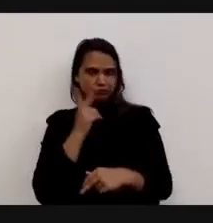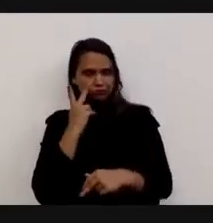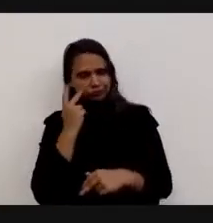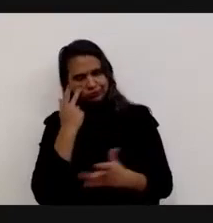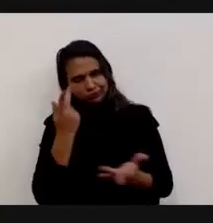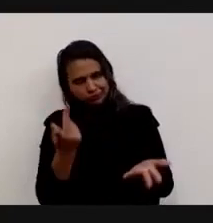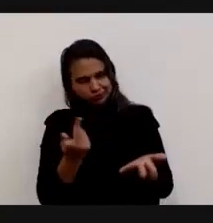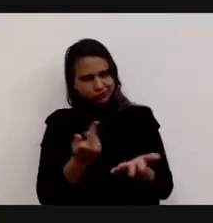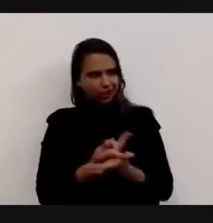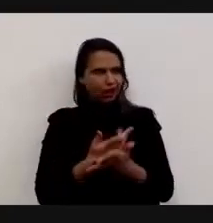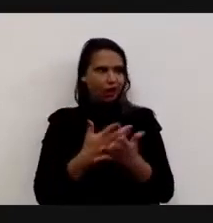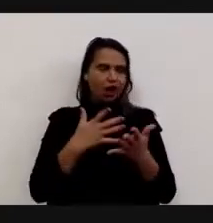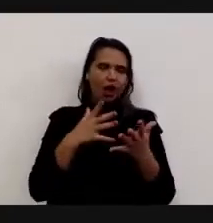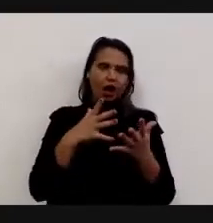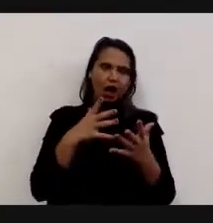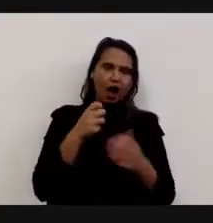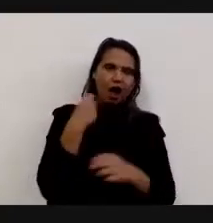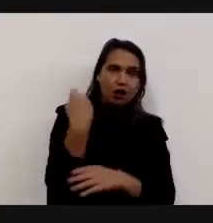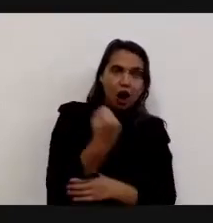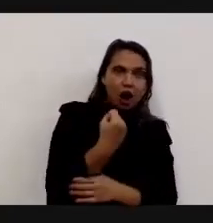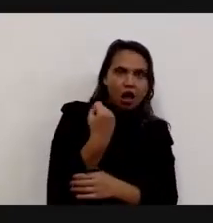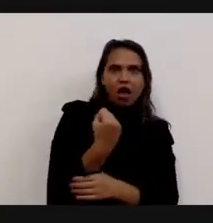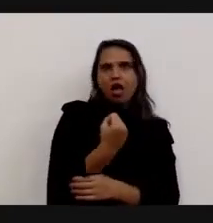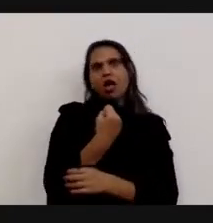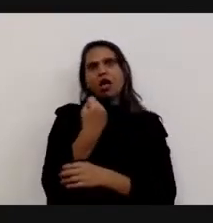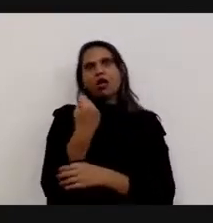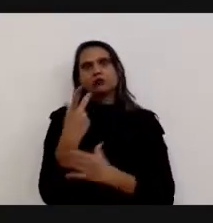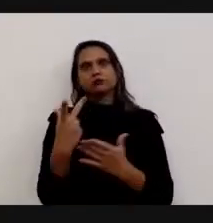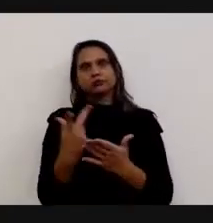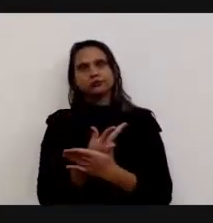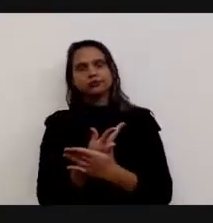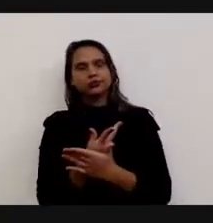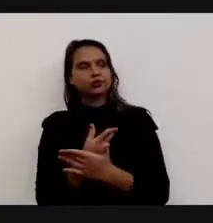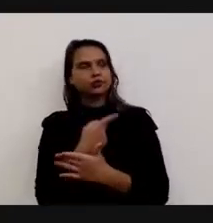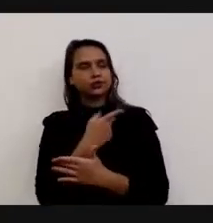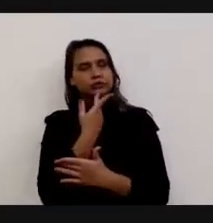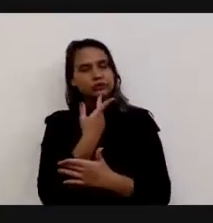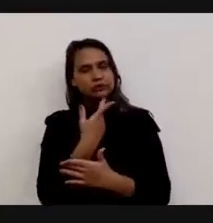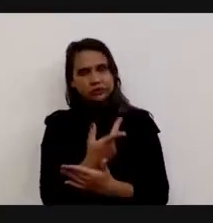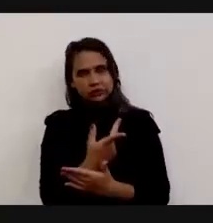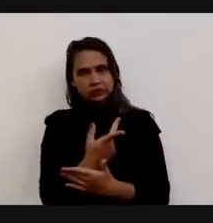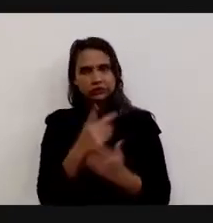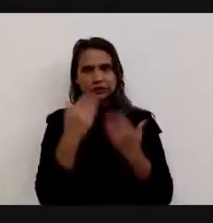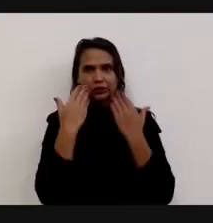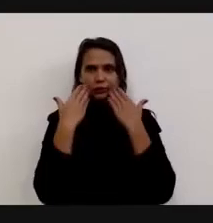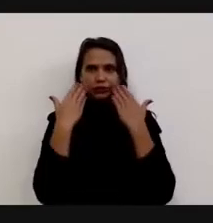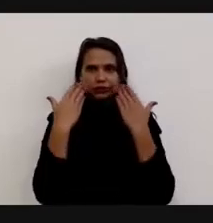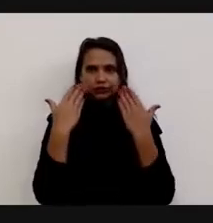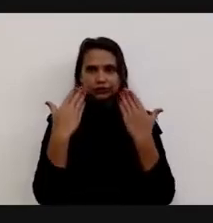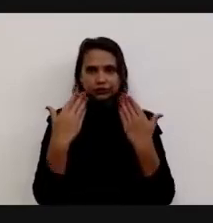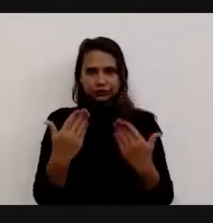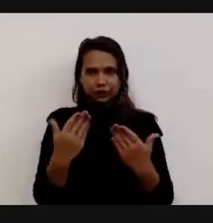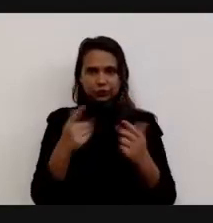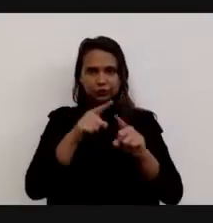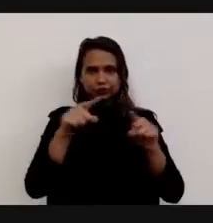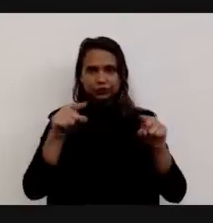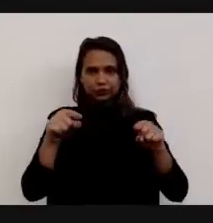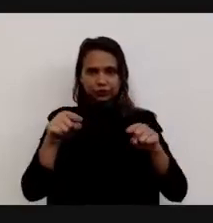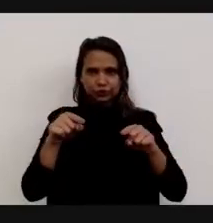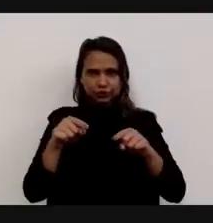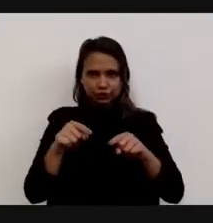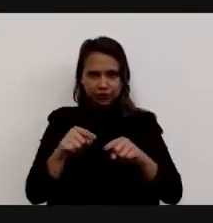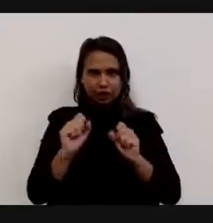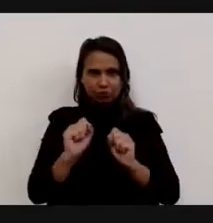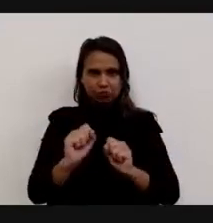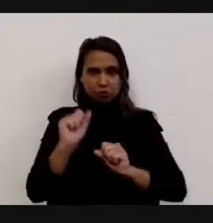assim, né, a crise com o povo Yanomami e tal, mas você falou na sua apresentação que elas estão tendendo a se